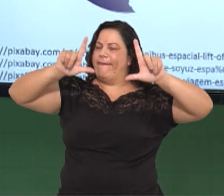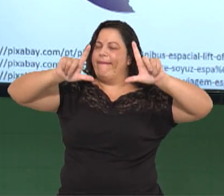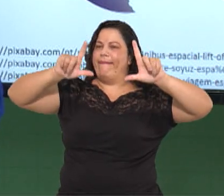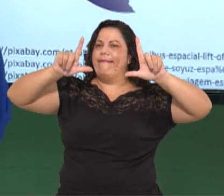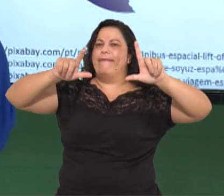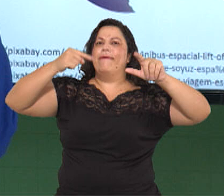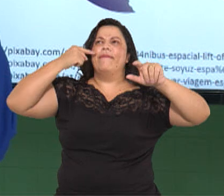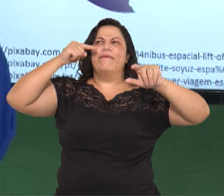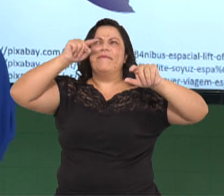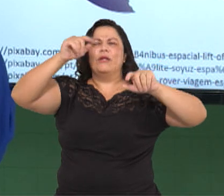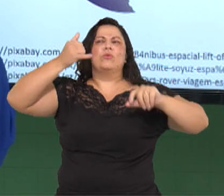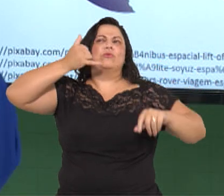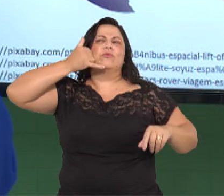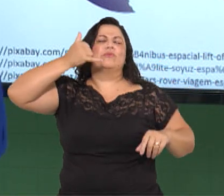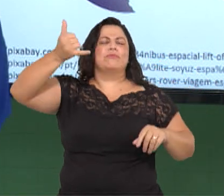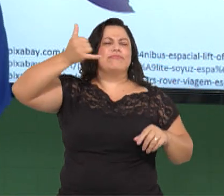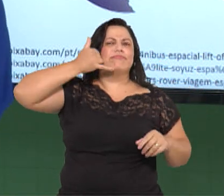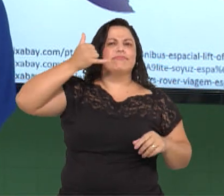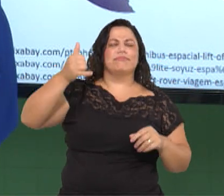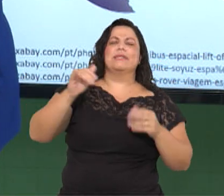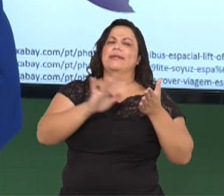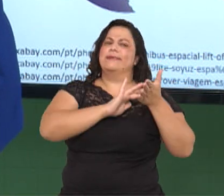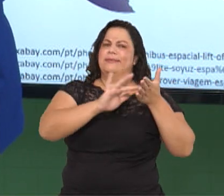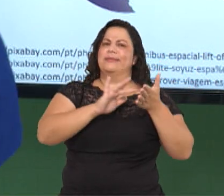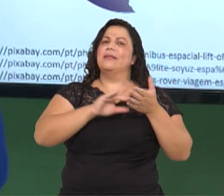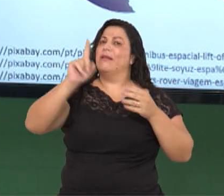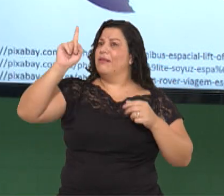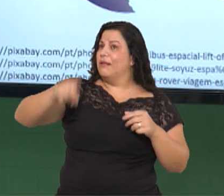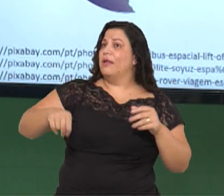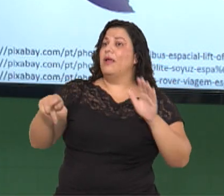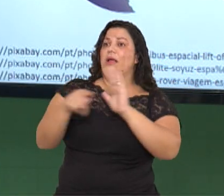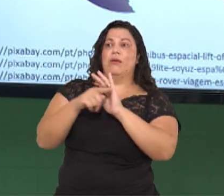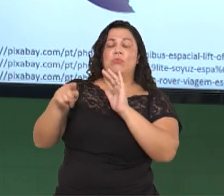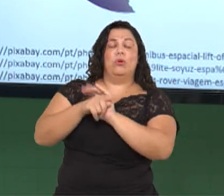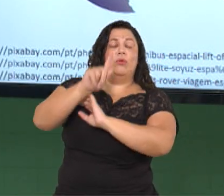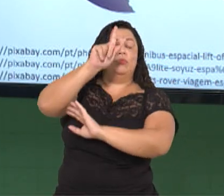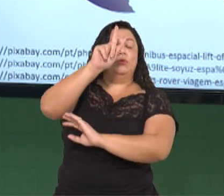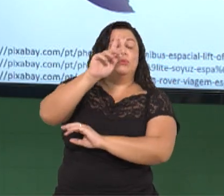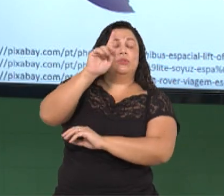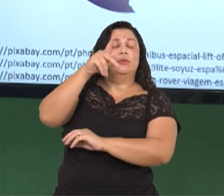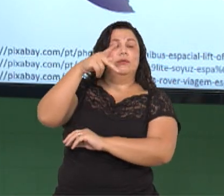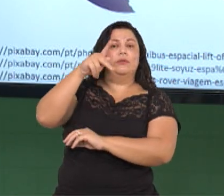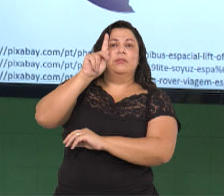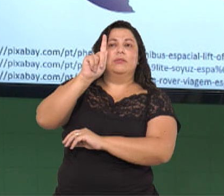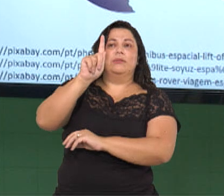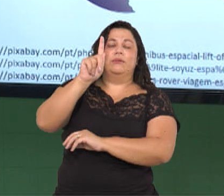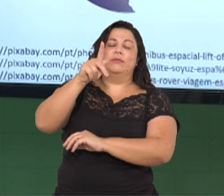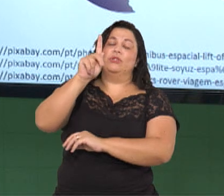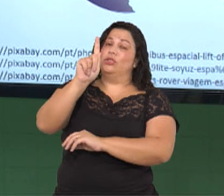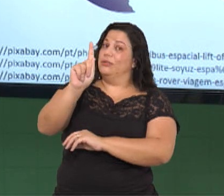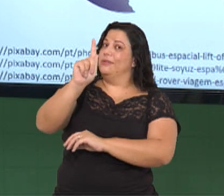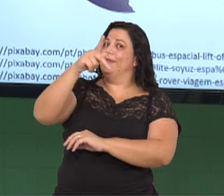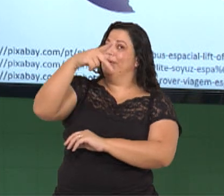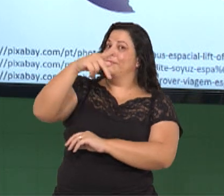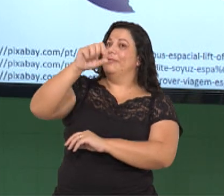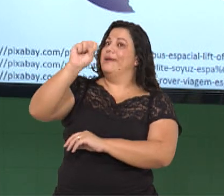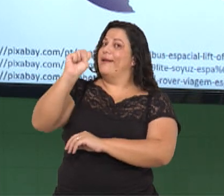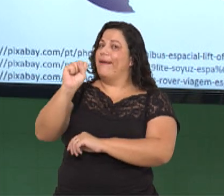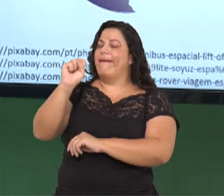fala por telefone, celular, tem satélites. O GPS funciona por satélites.